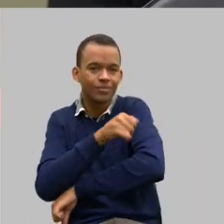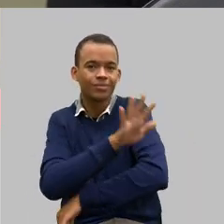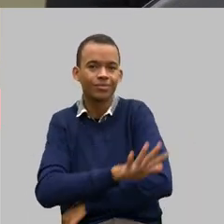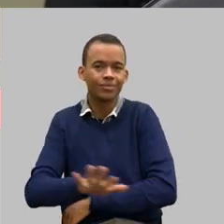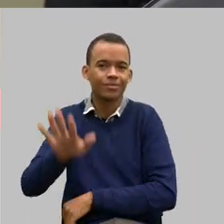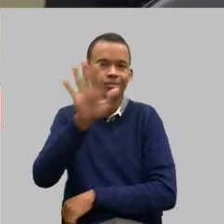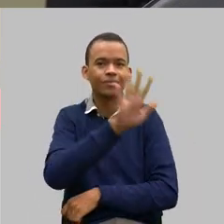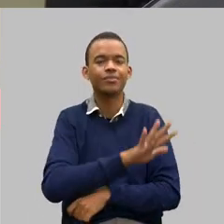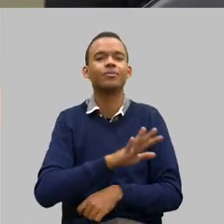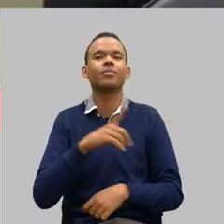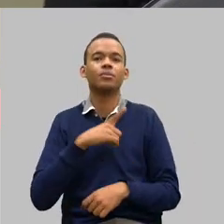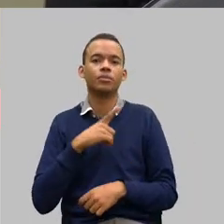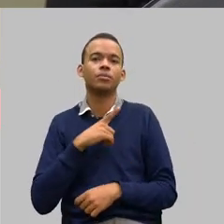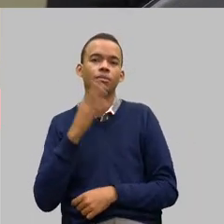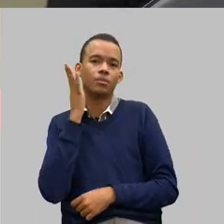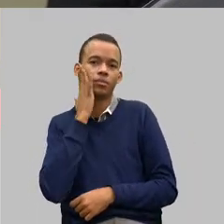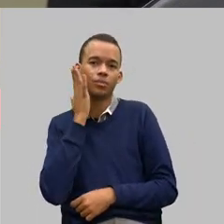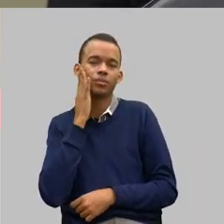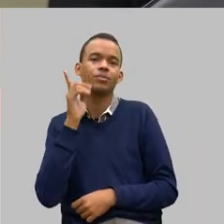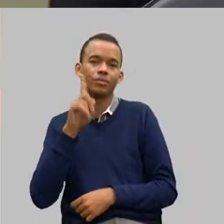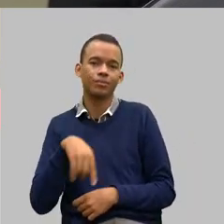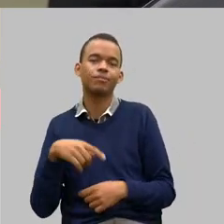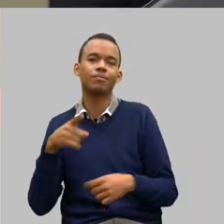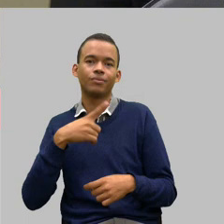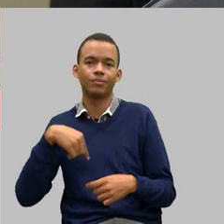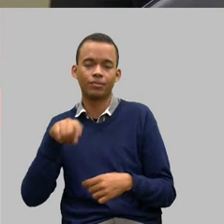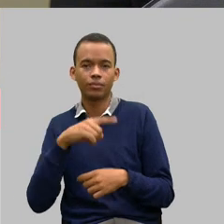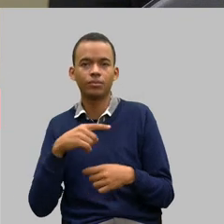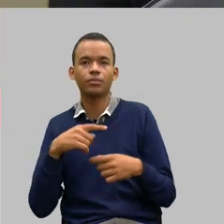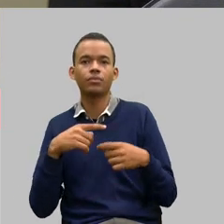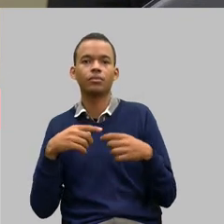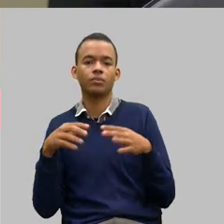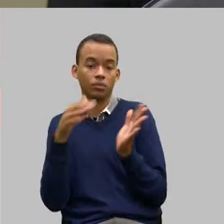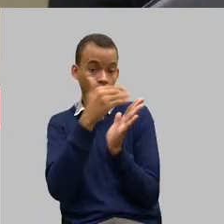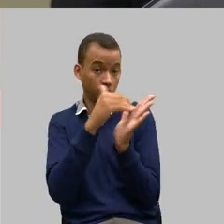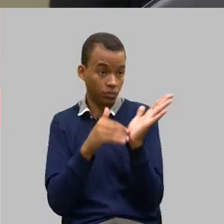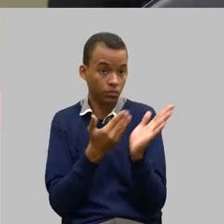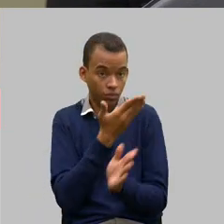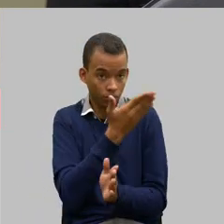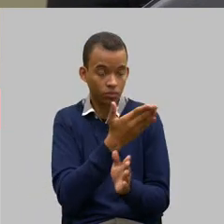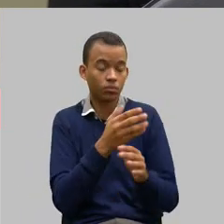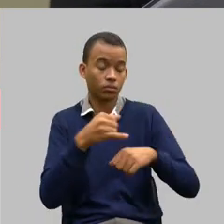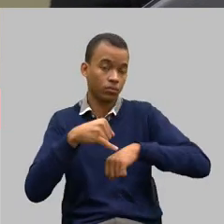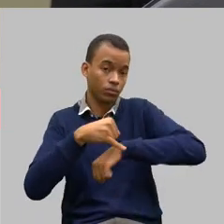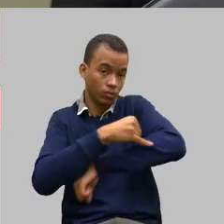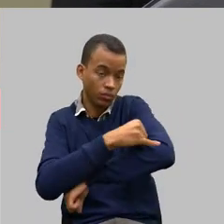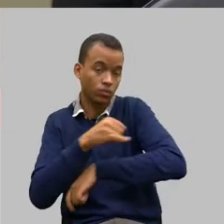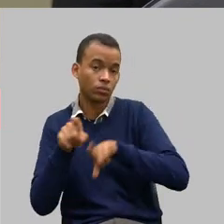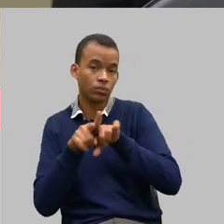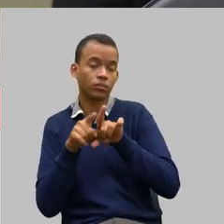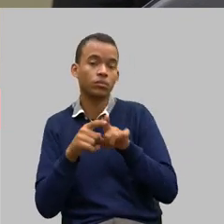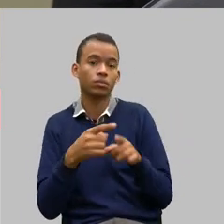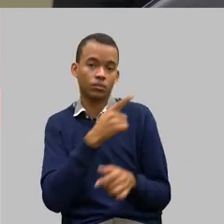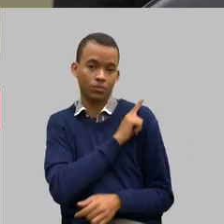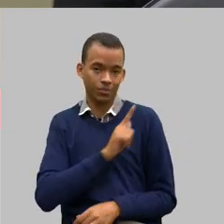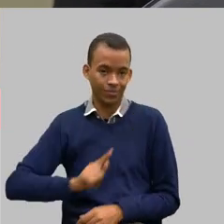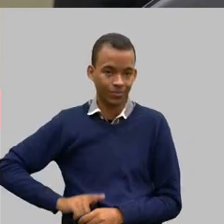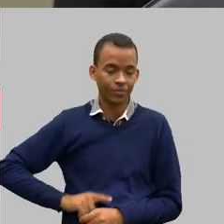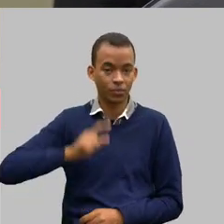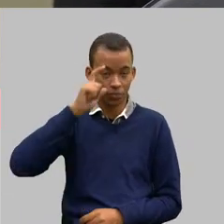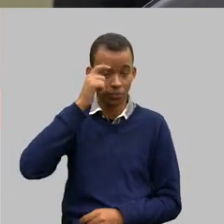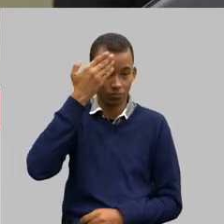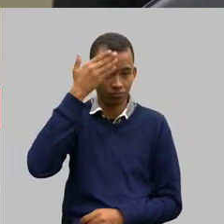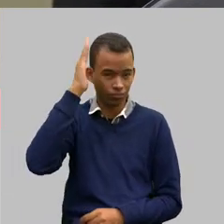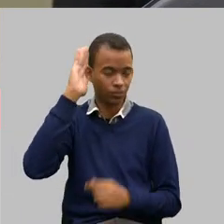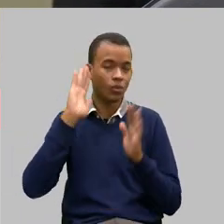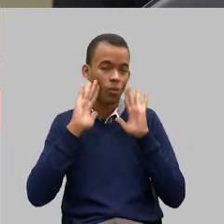e eu sei que isso é uma bandeira também da da da Secretaria de infraestrutura e também do nosso Governador mas é importante que nós possamos